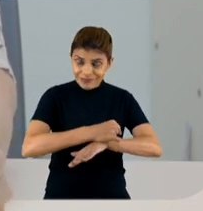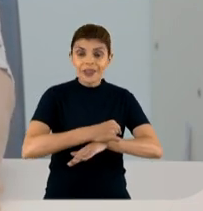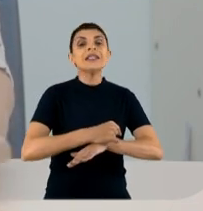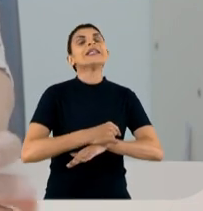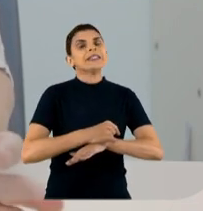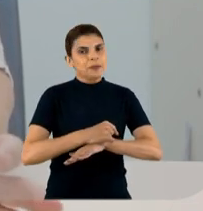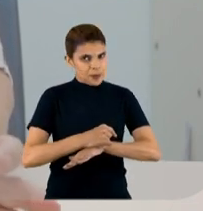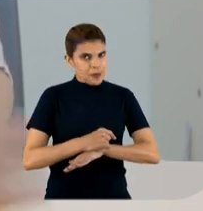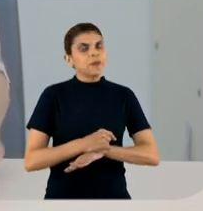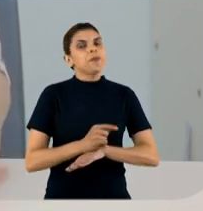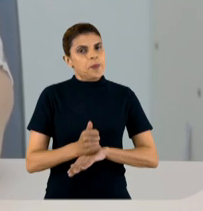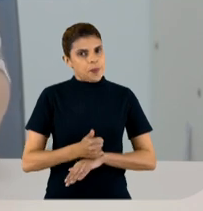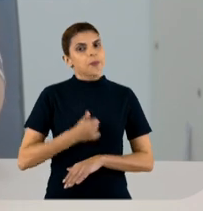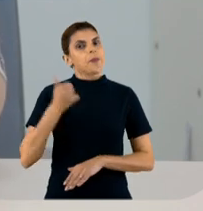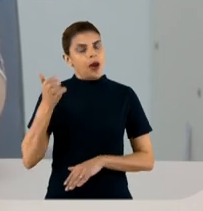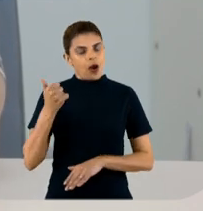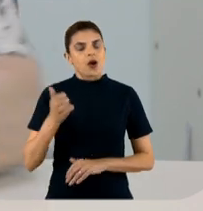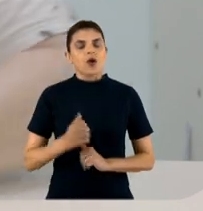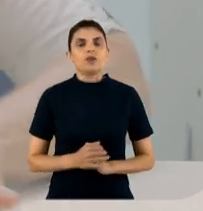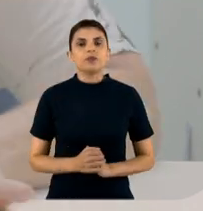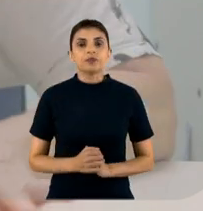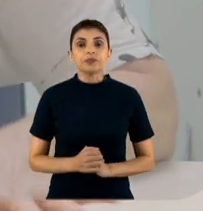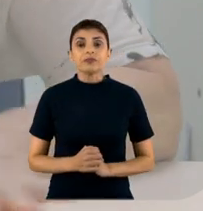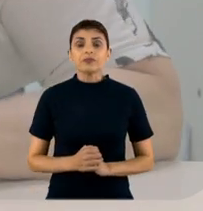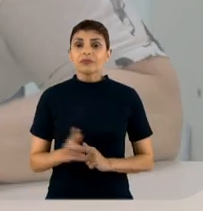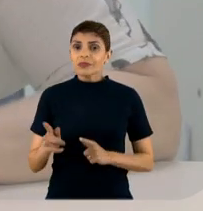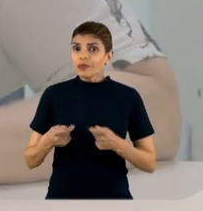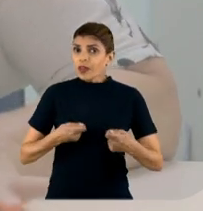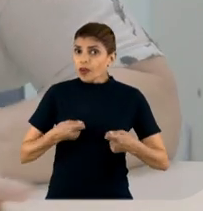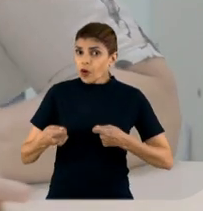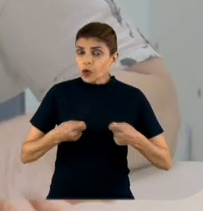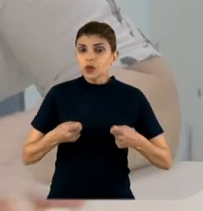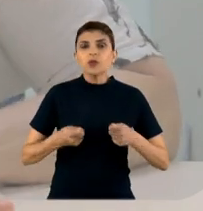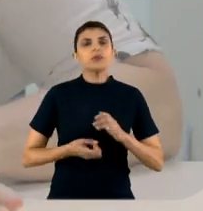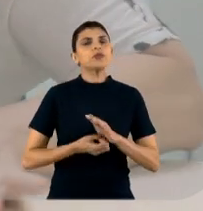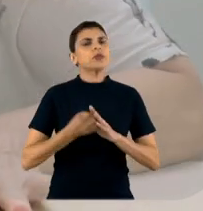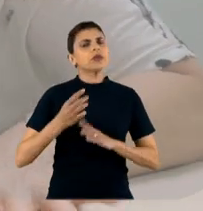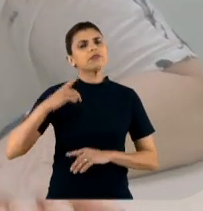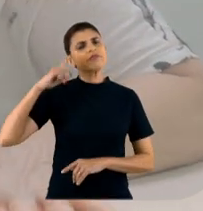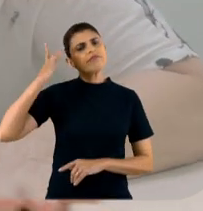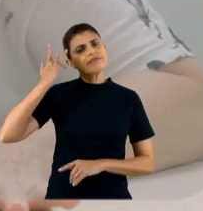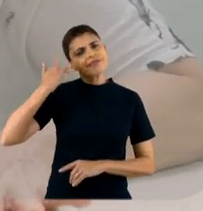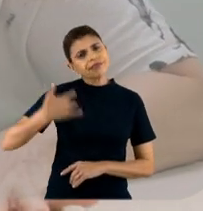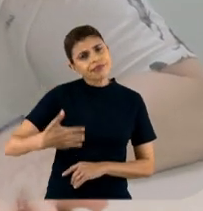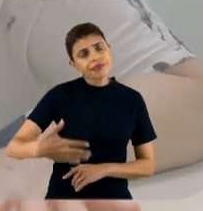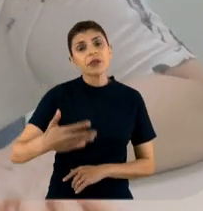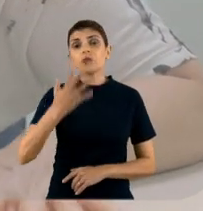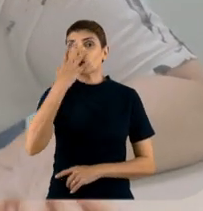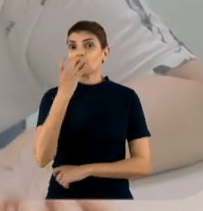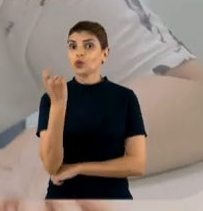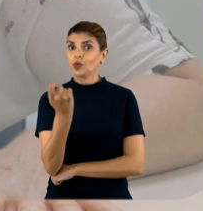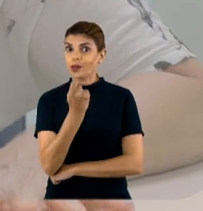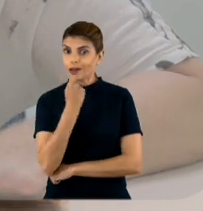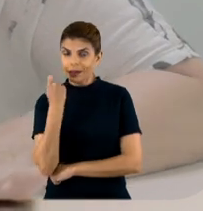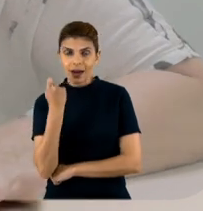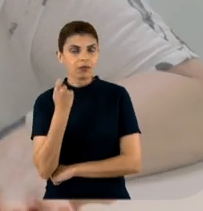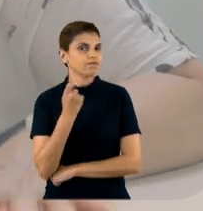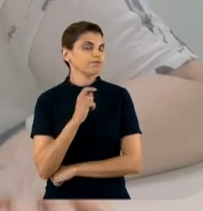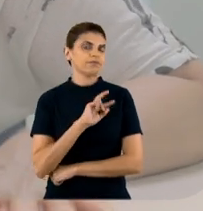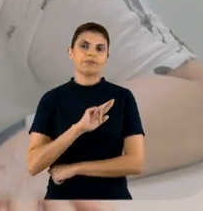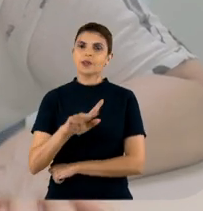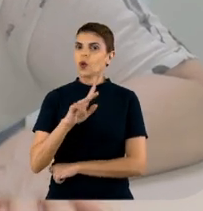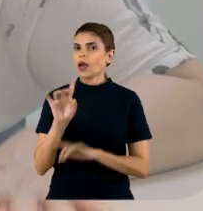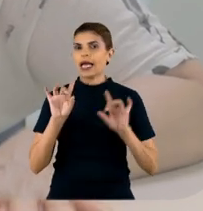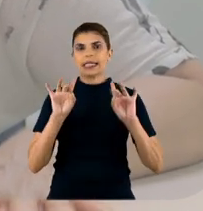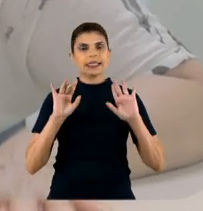necessidade de punção também é é melhor é o ideal Então essas monitorizações são as monitorizações rotineiras de um doente muito grave em ventilação mecânica elas